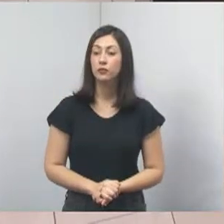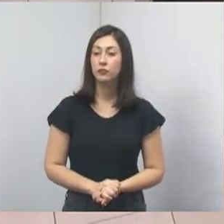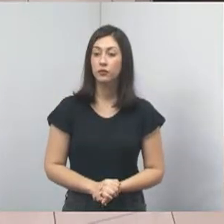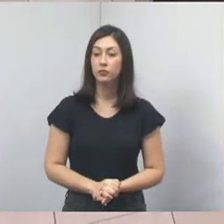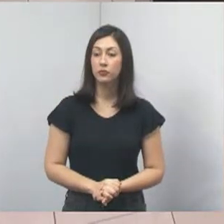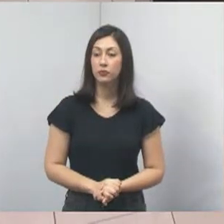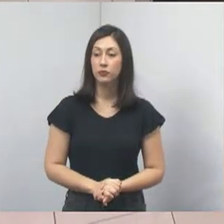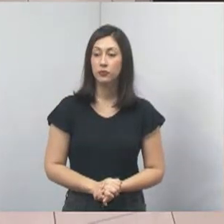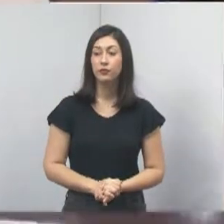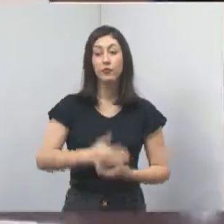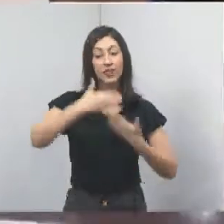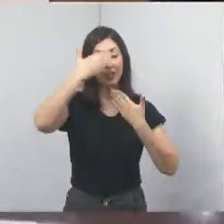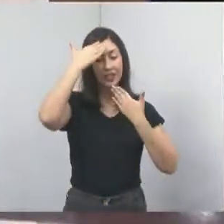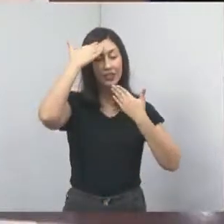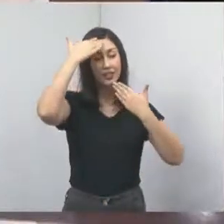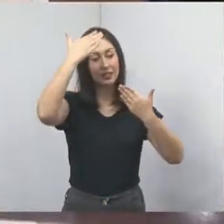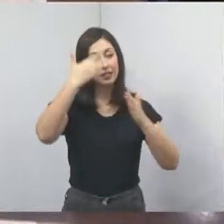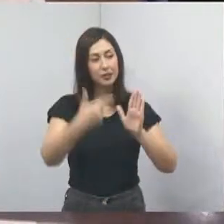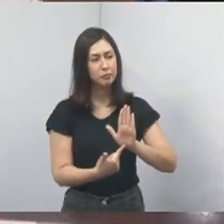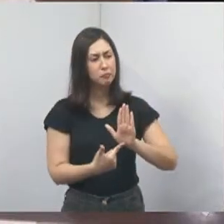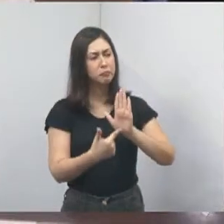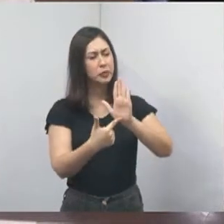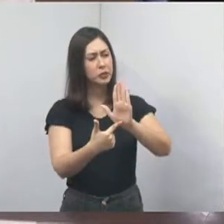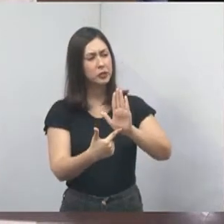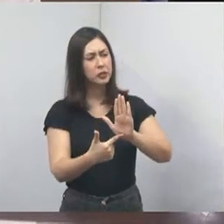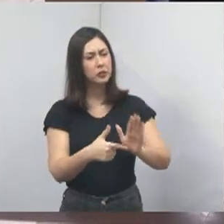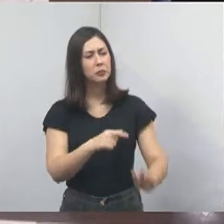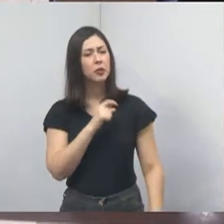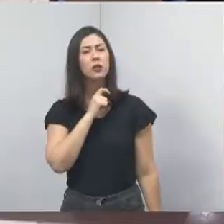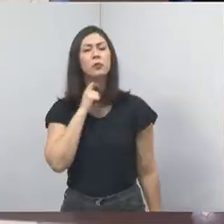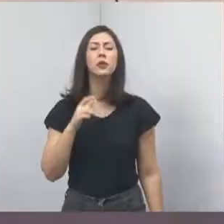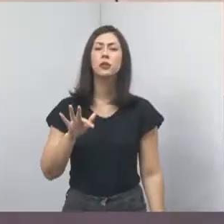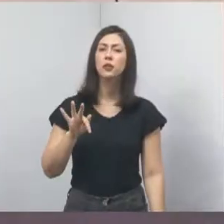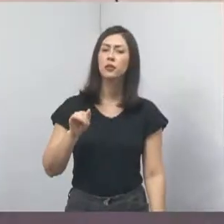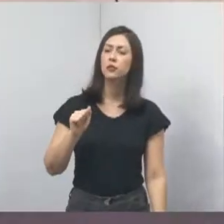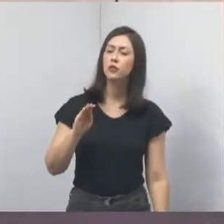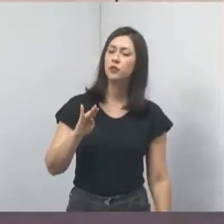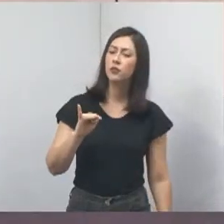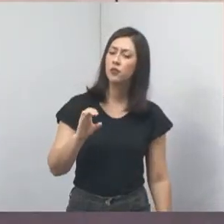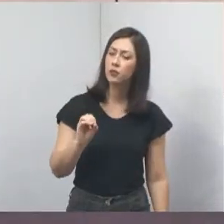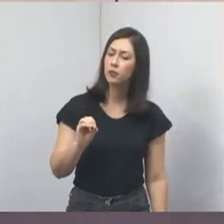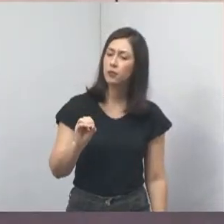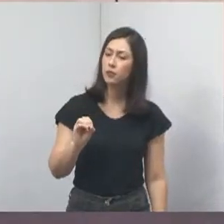Agradecemos a exposição feita pelo padre Fábio Ferreira Costa.